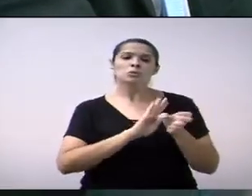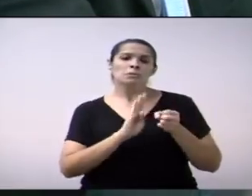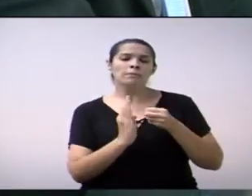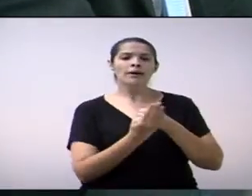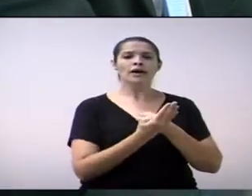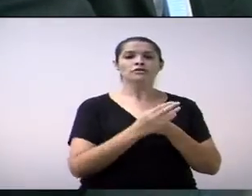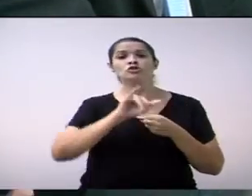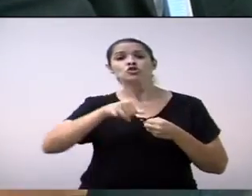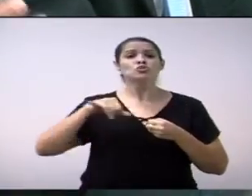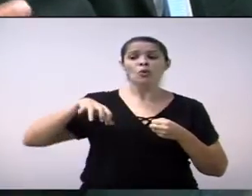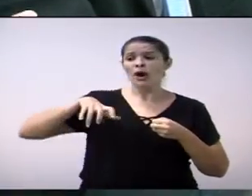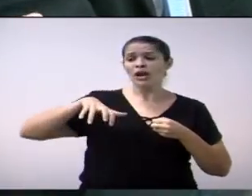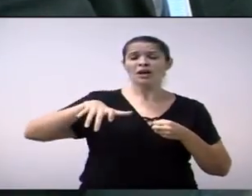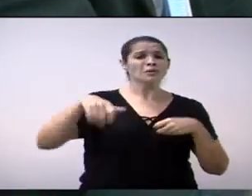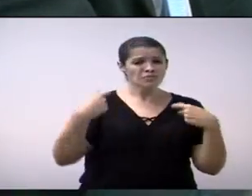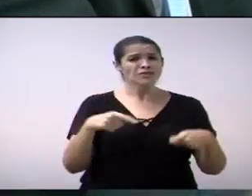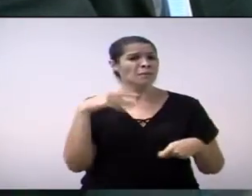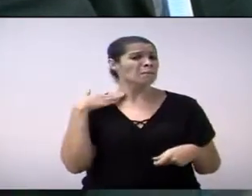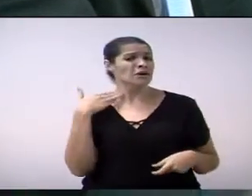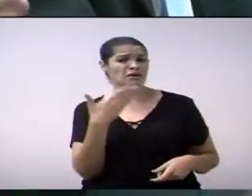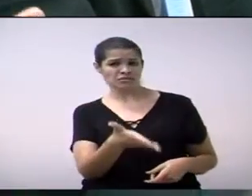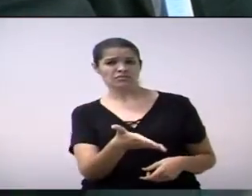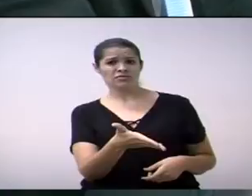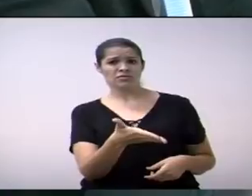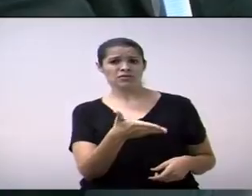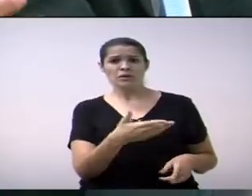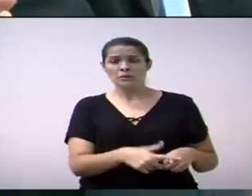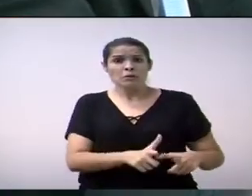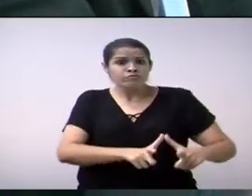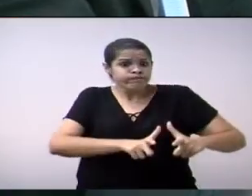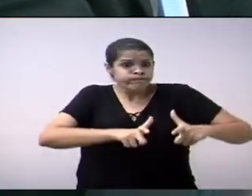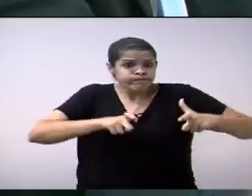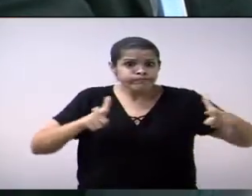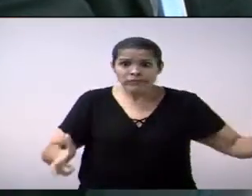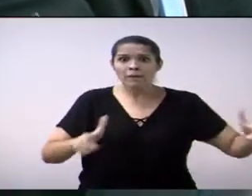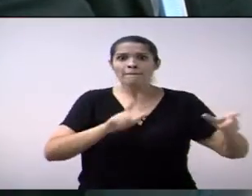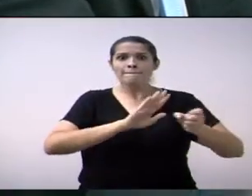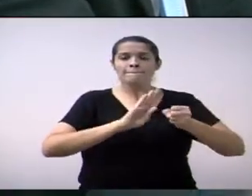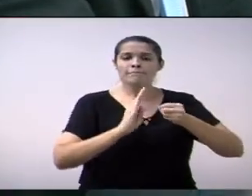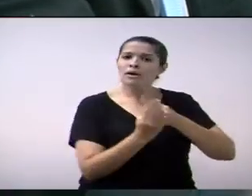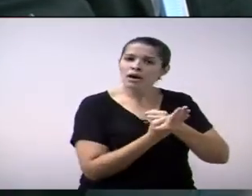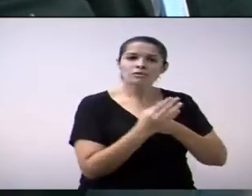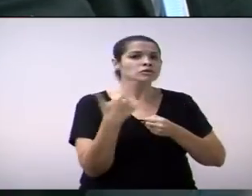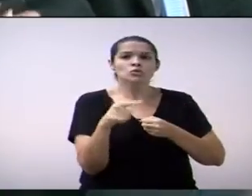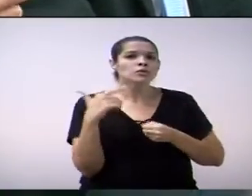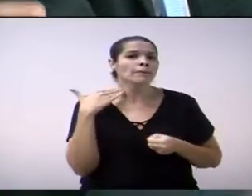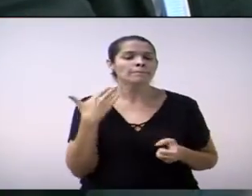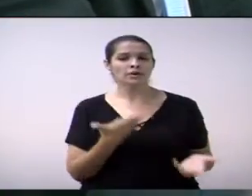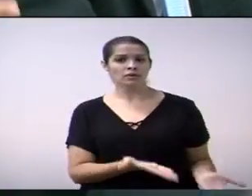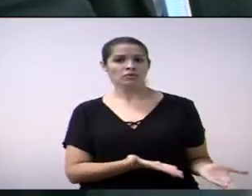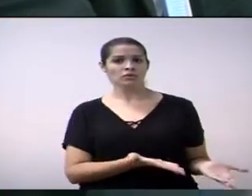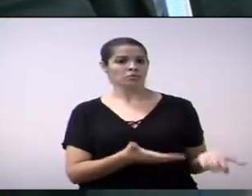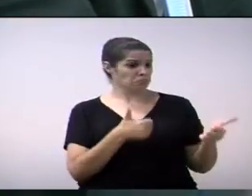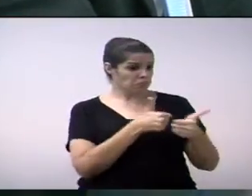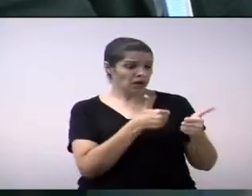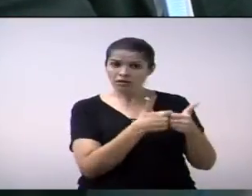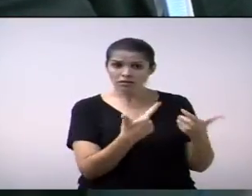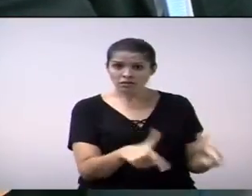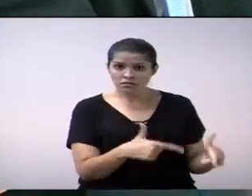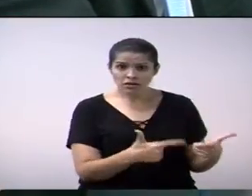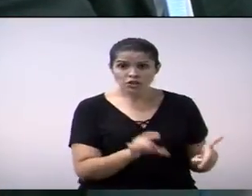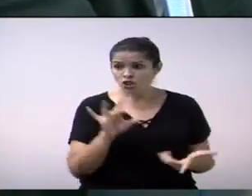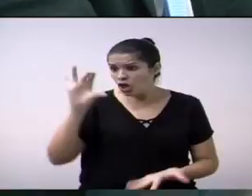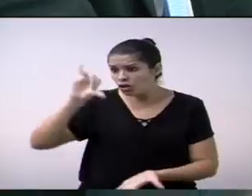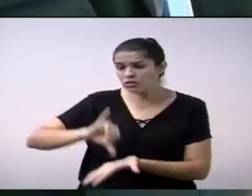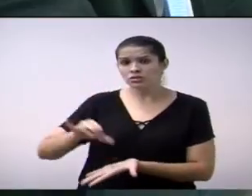José, para que a população, que é enorme naquela região da cidade, possa ter um banco ali próximo para poder